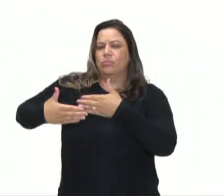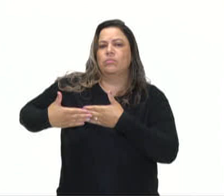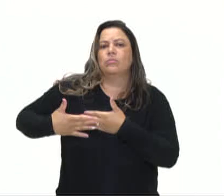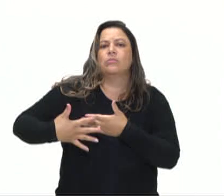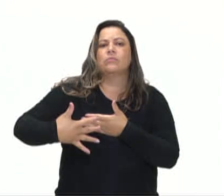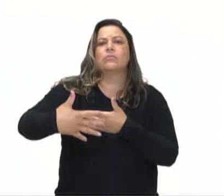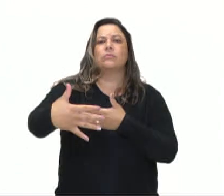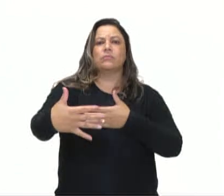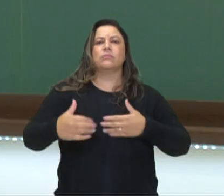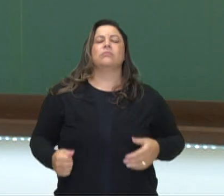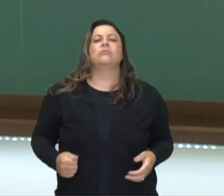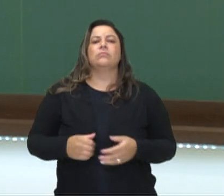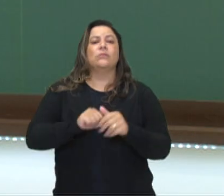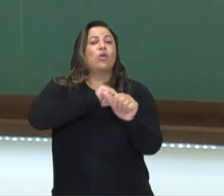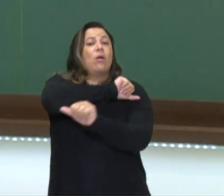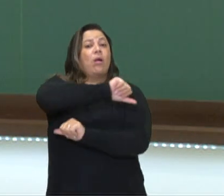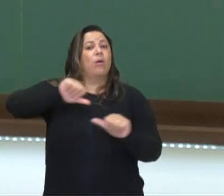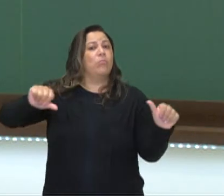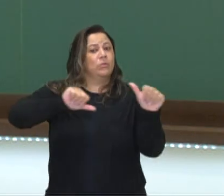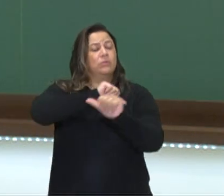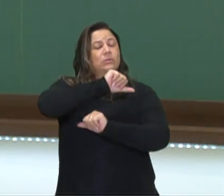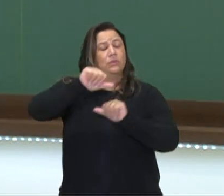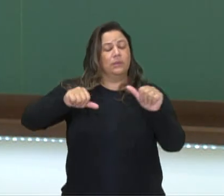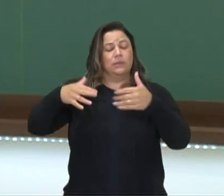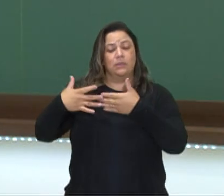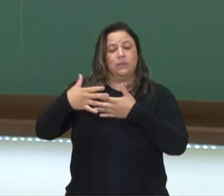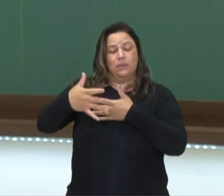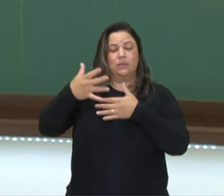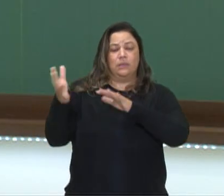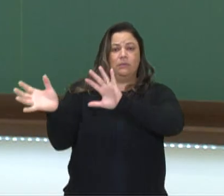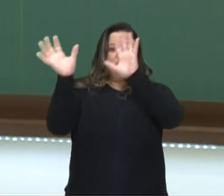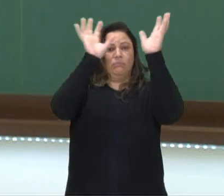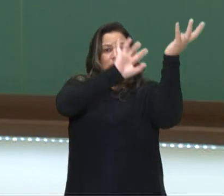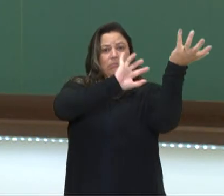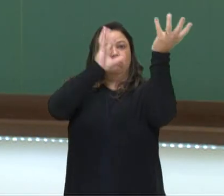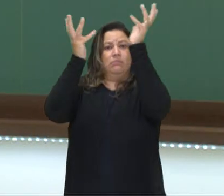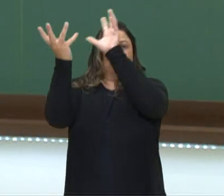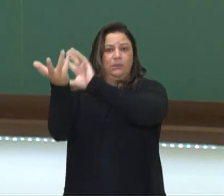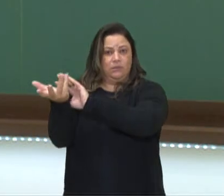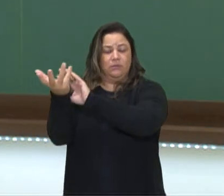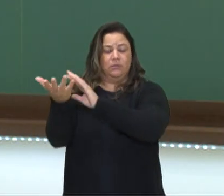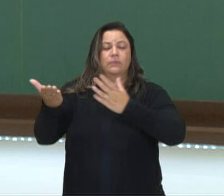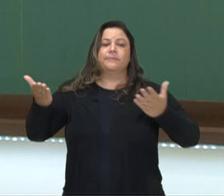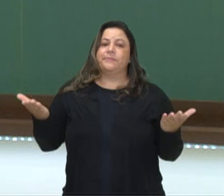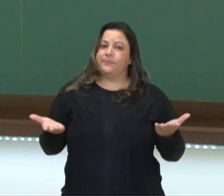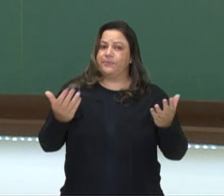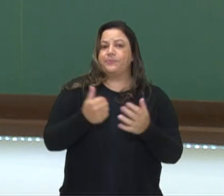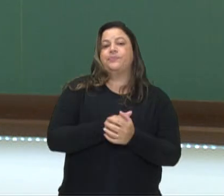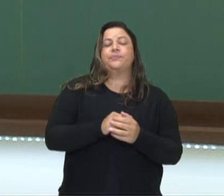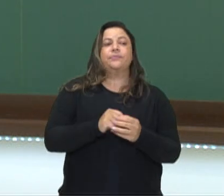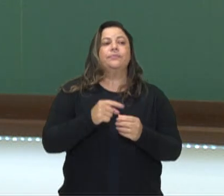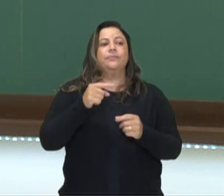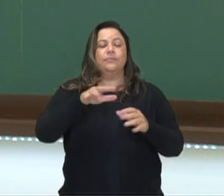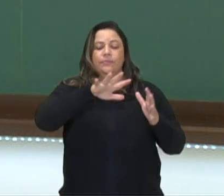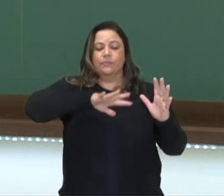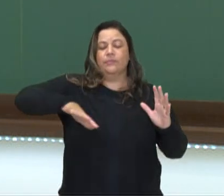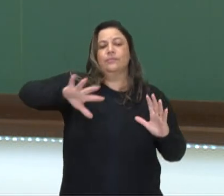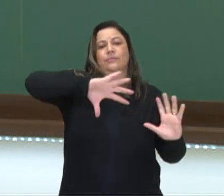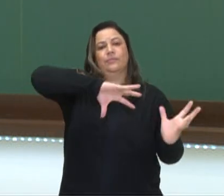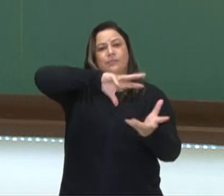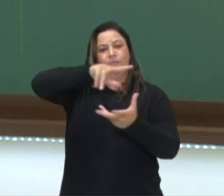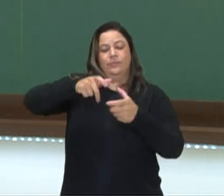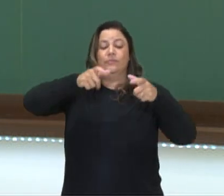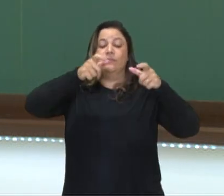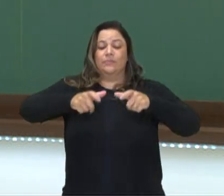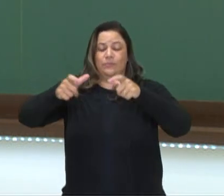falando de uma transformação, de uma mudança nas condições climáticas, sejam elas em esfera local, regional